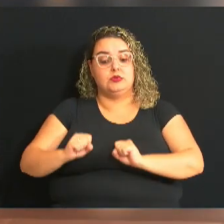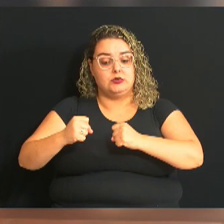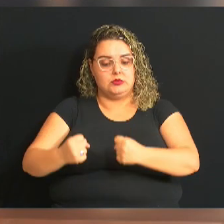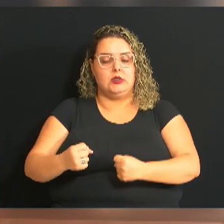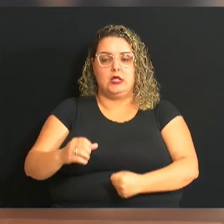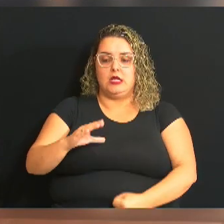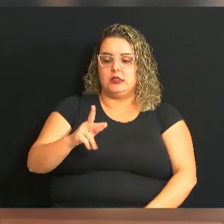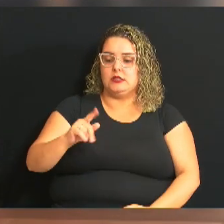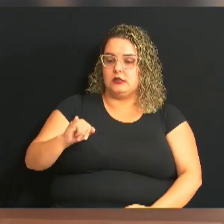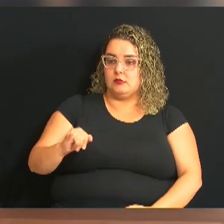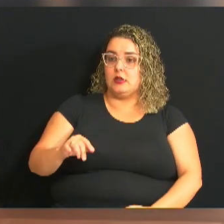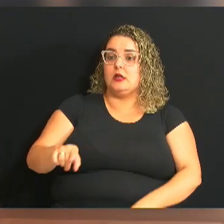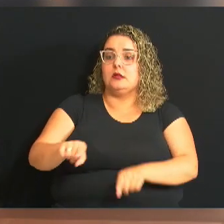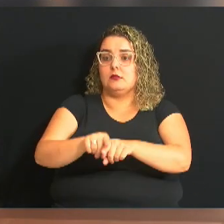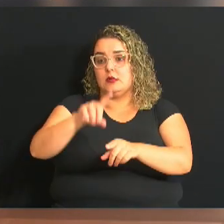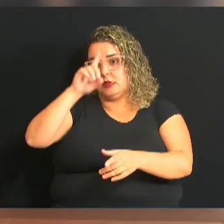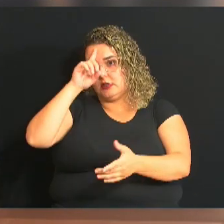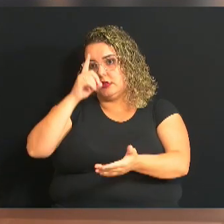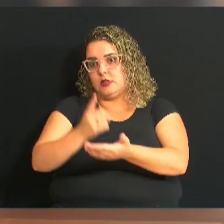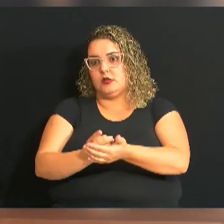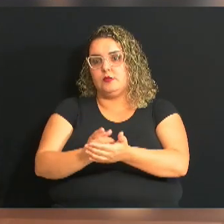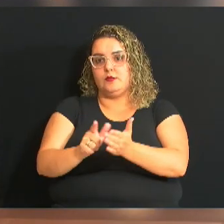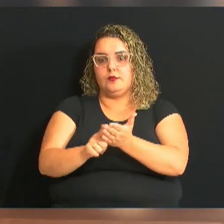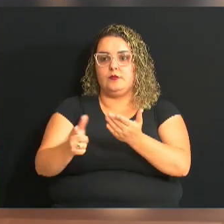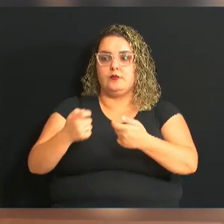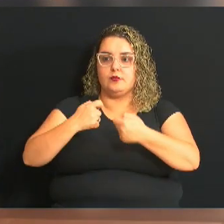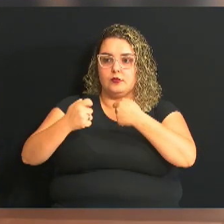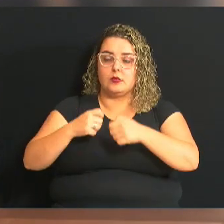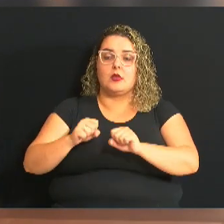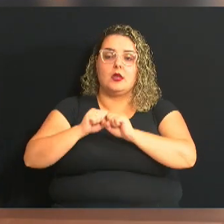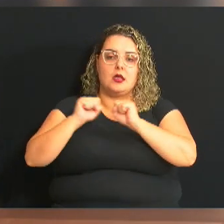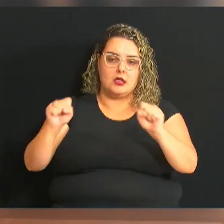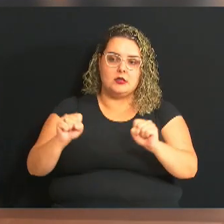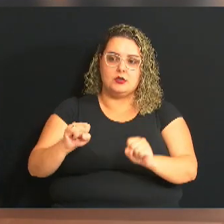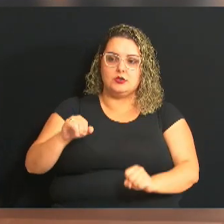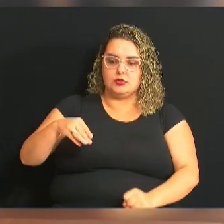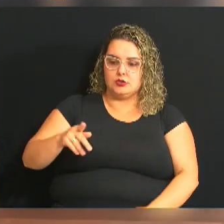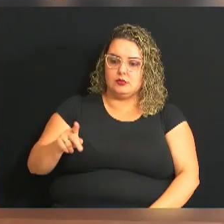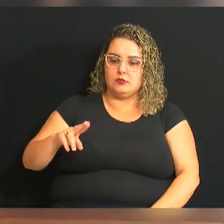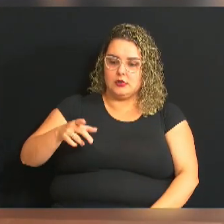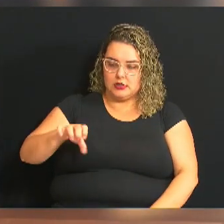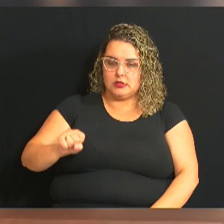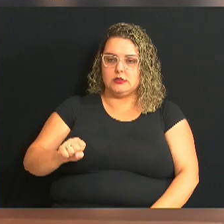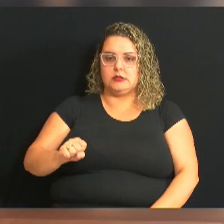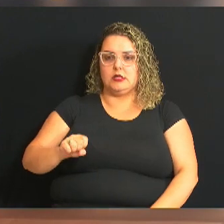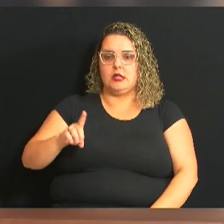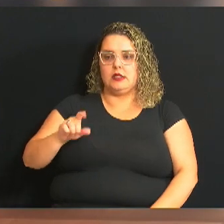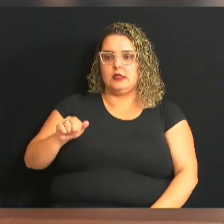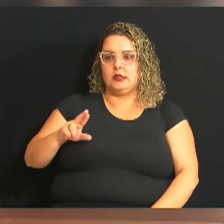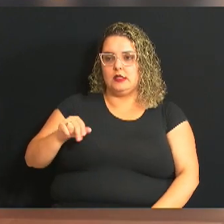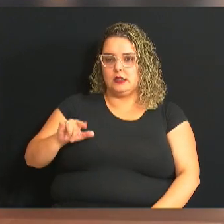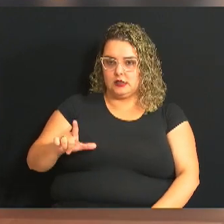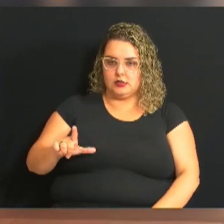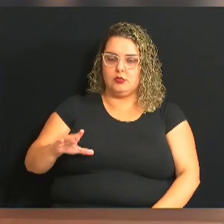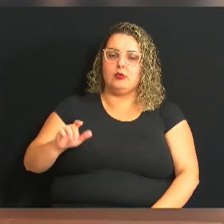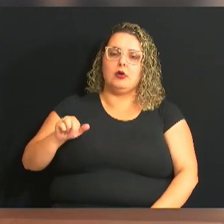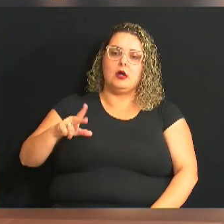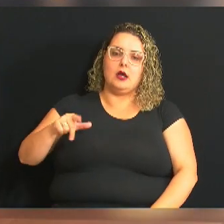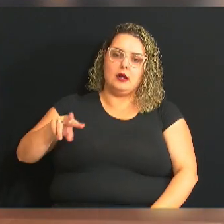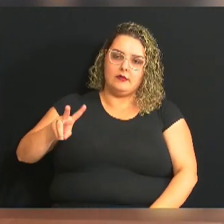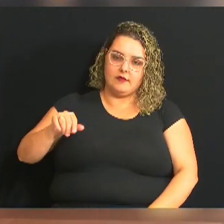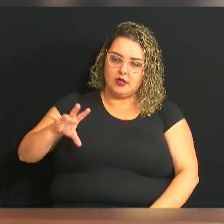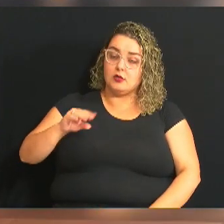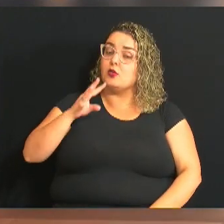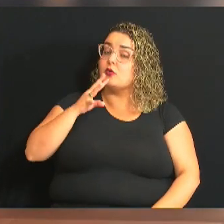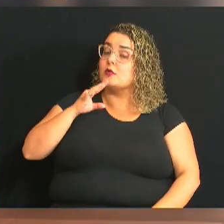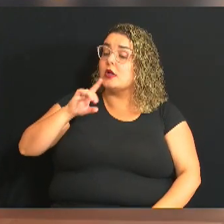também decidiu convocar o jornalista e assessor de imprensa da Câmara, Dario Carvalho, conhecido como DJ,